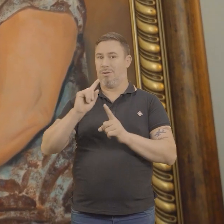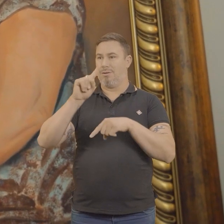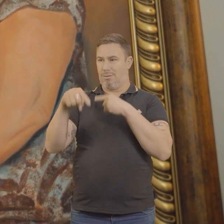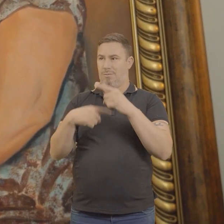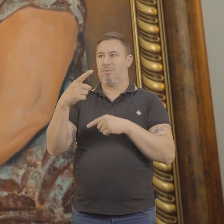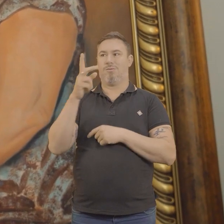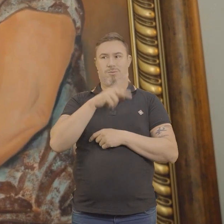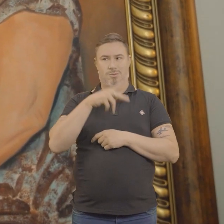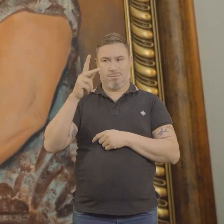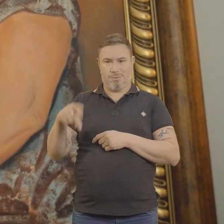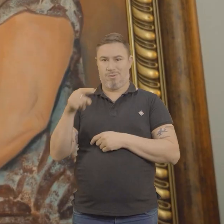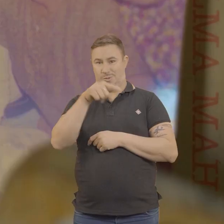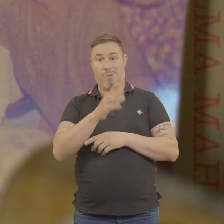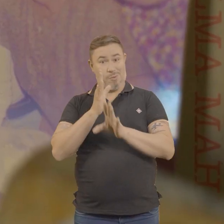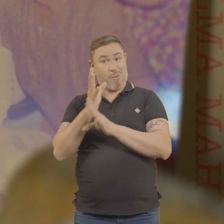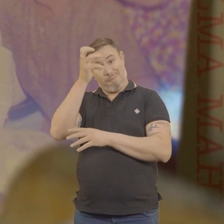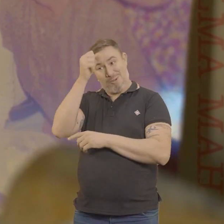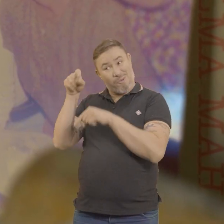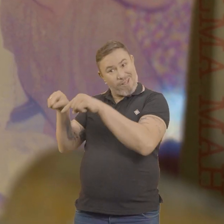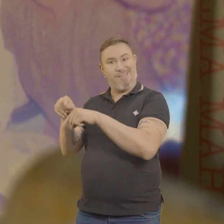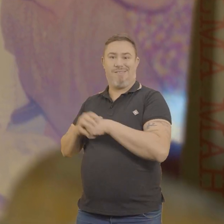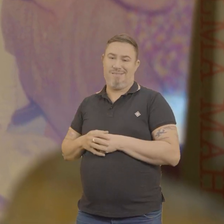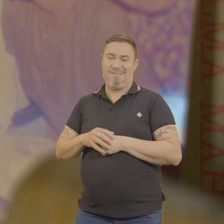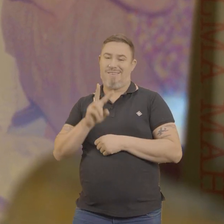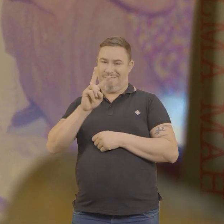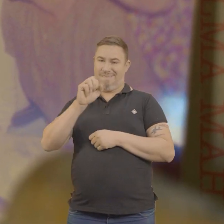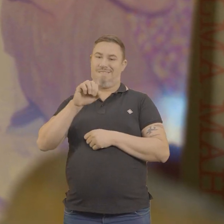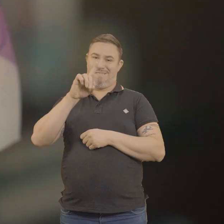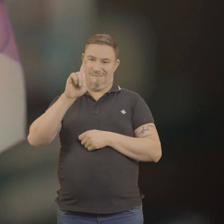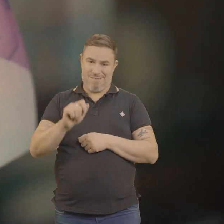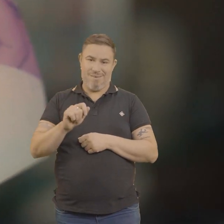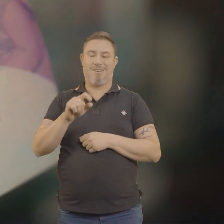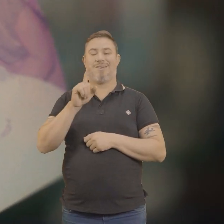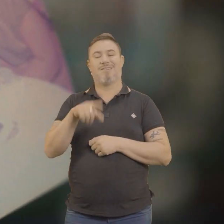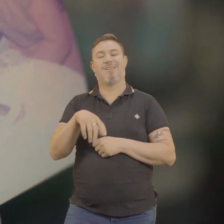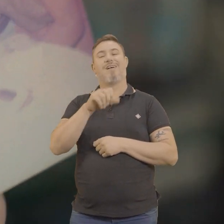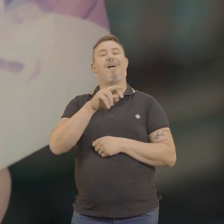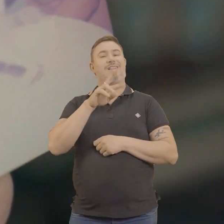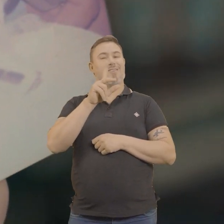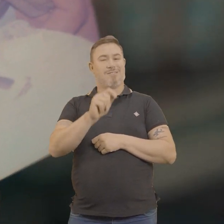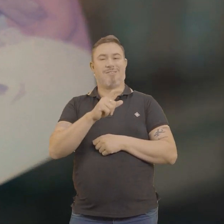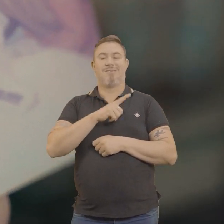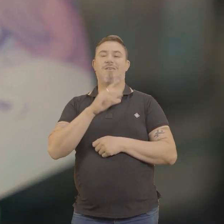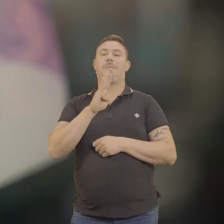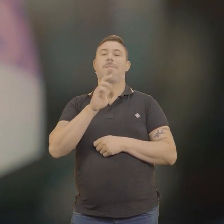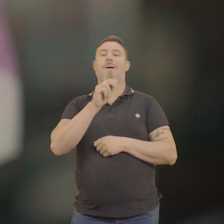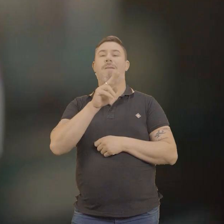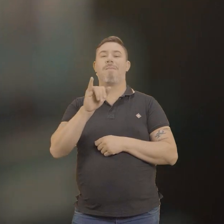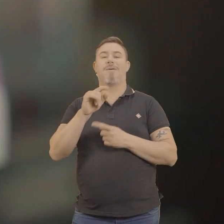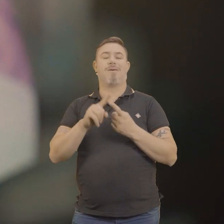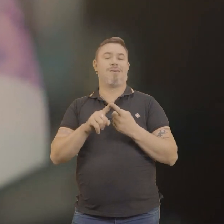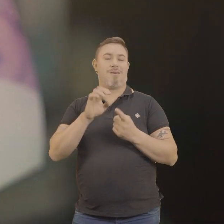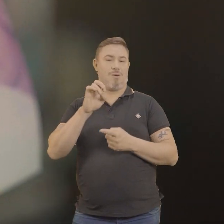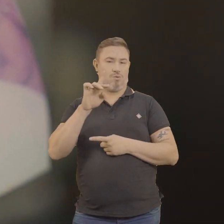de harmonia, que eu aprendi com ela. Que é a dona Wanda, a Leila, a Anastácia, tem até outra, a Babi, a Imelda, a